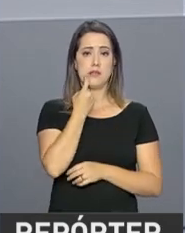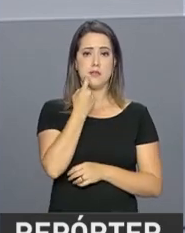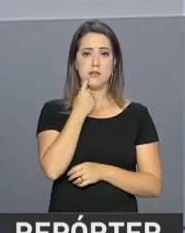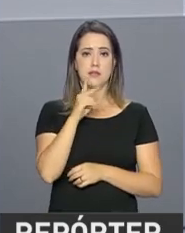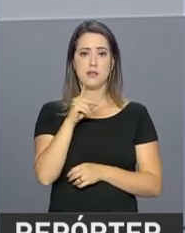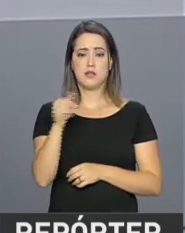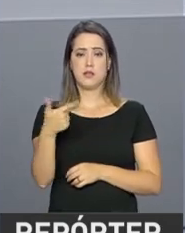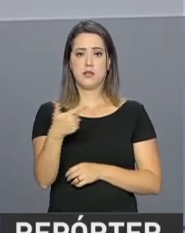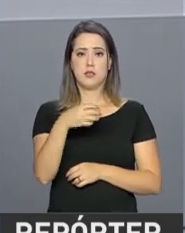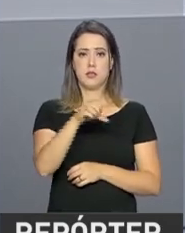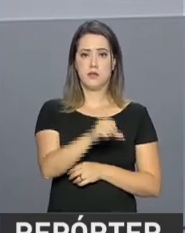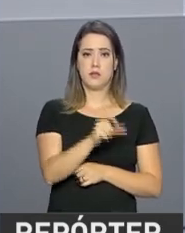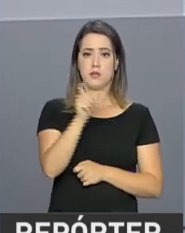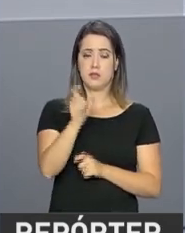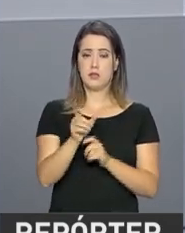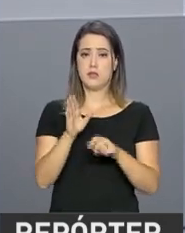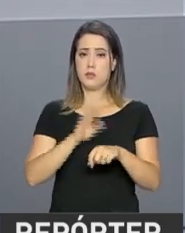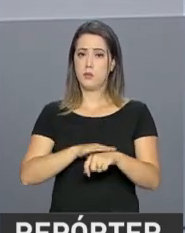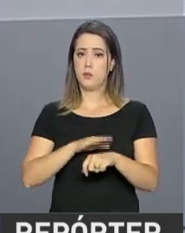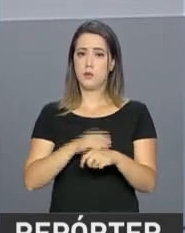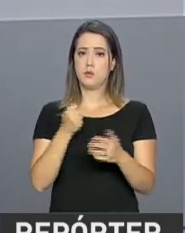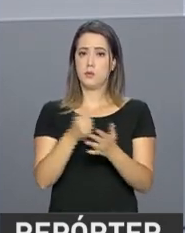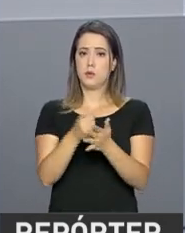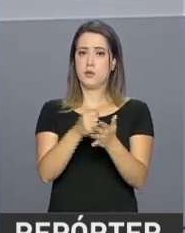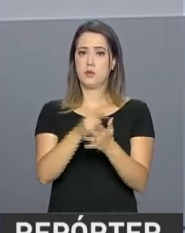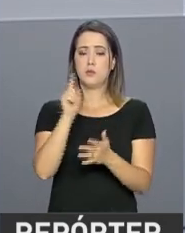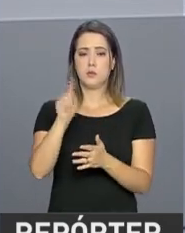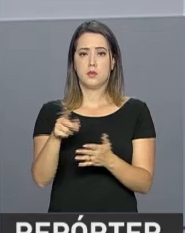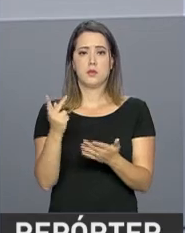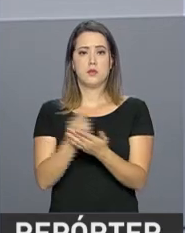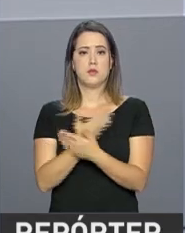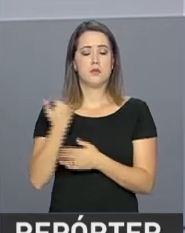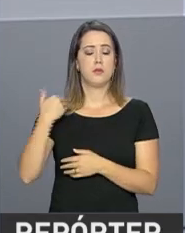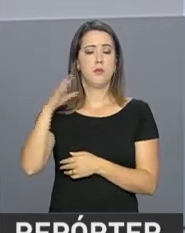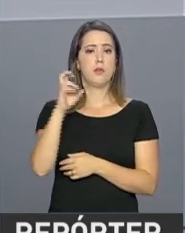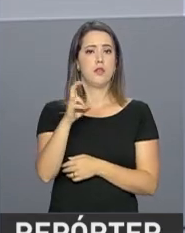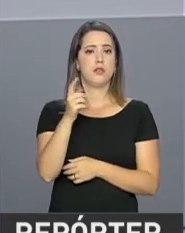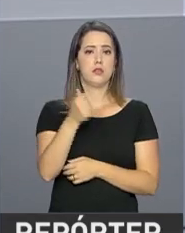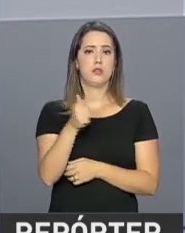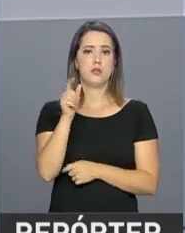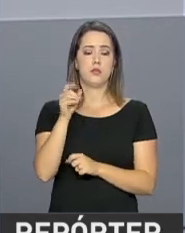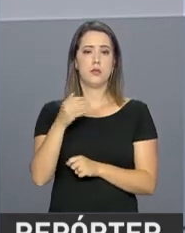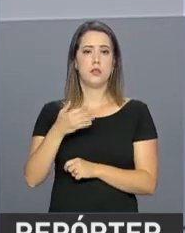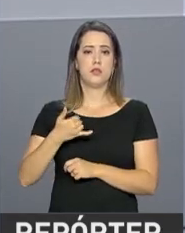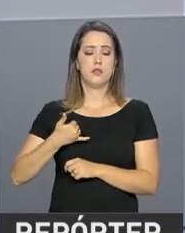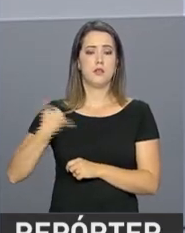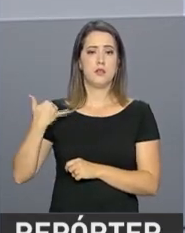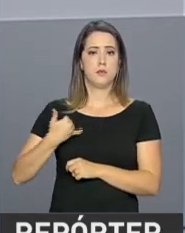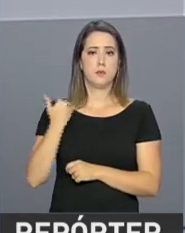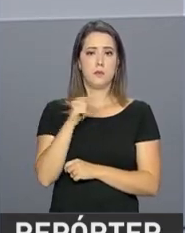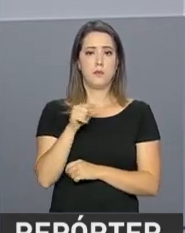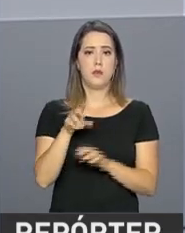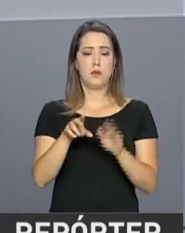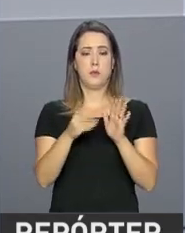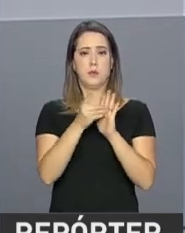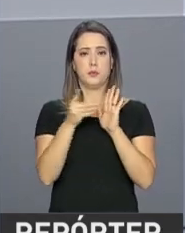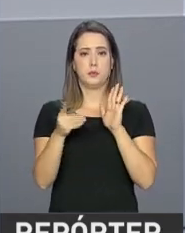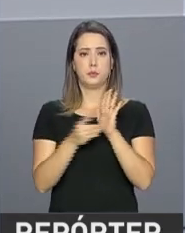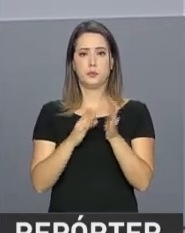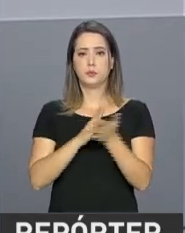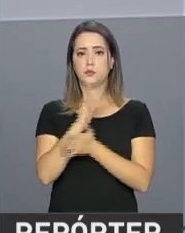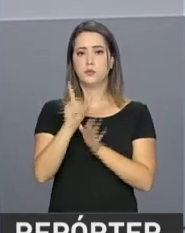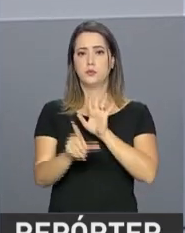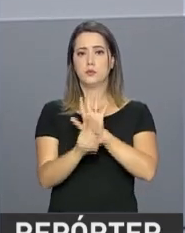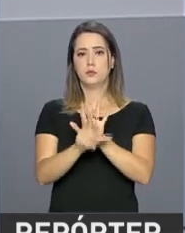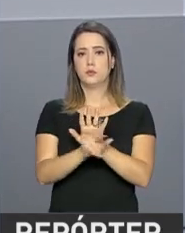feira dia 29 nessa fase os pagamentos são feitos para quem tem mais de 57 anos por meio de um decreto ea sanção